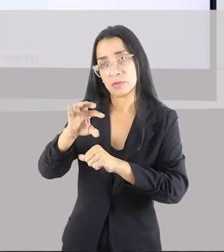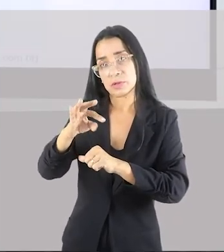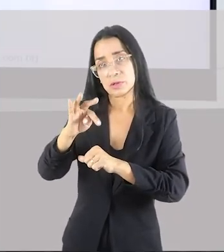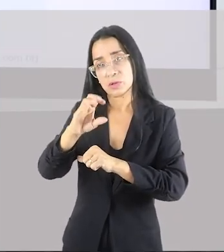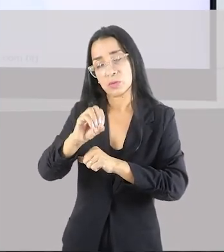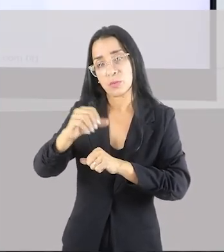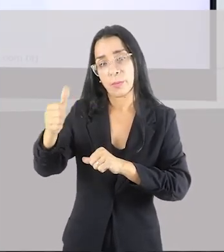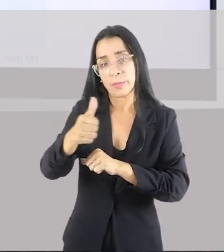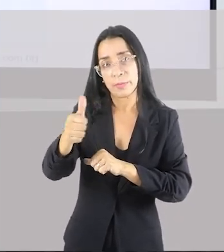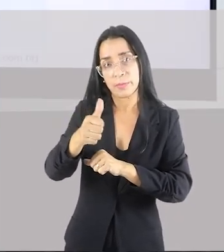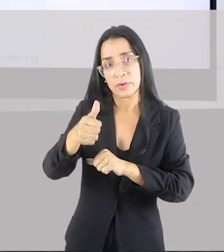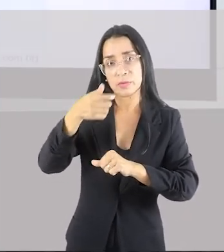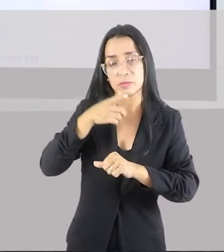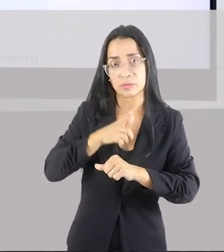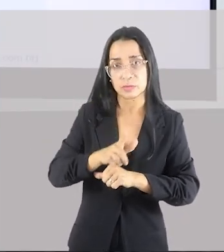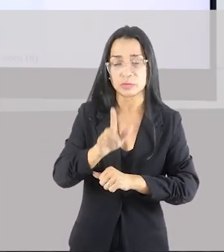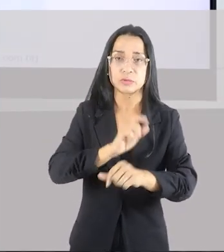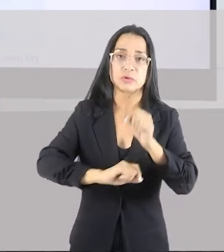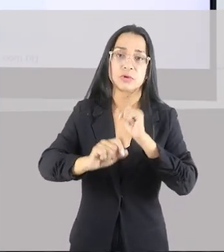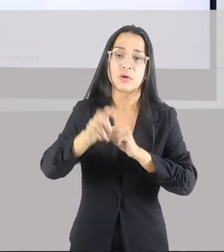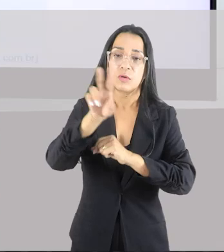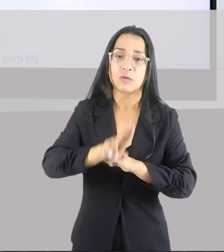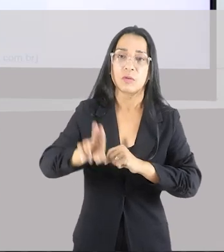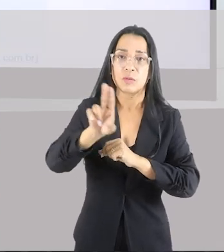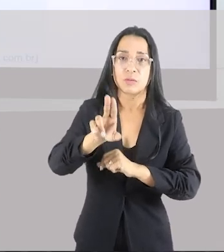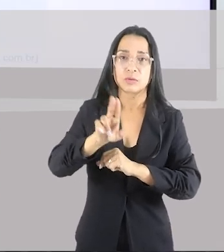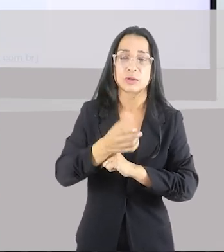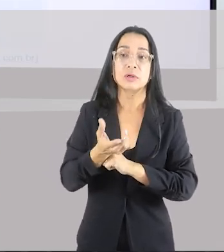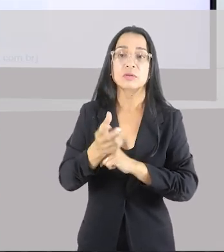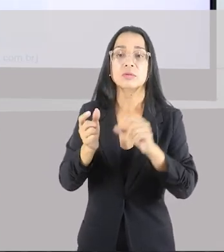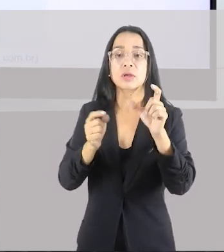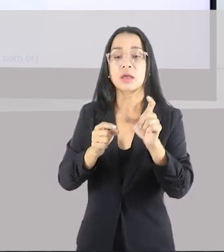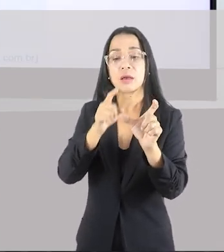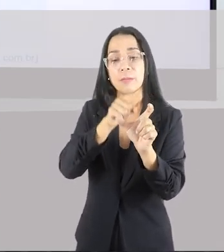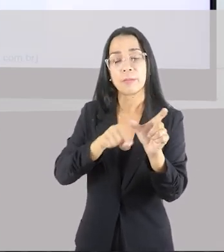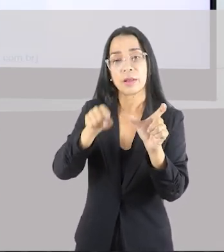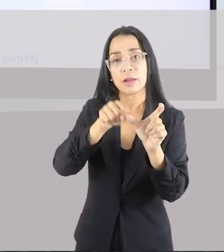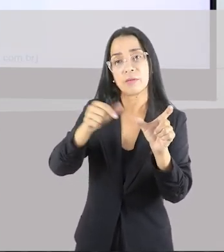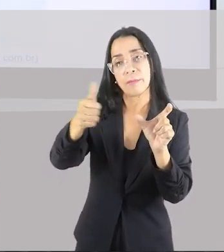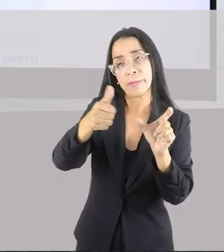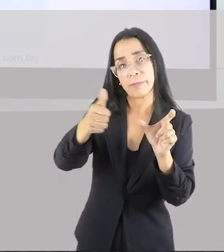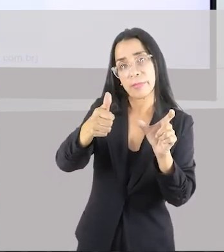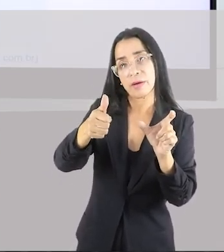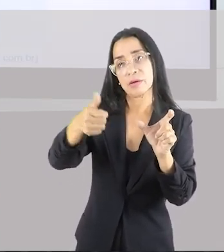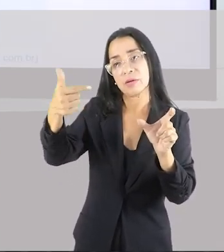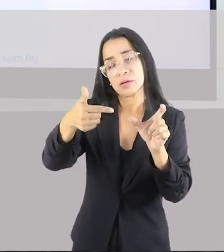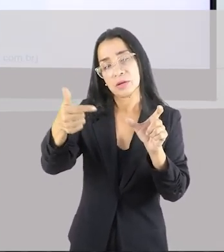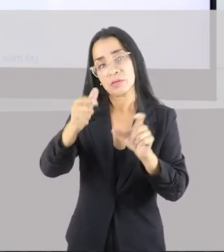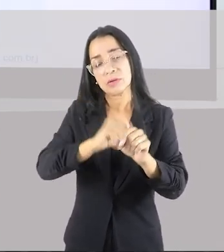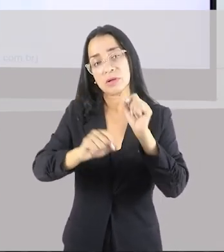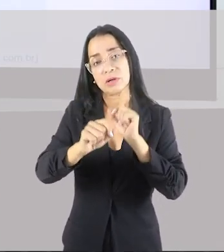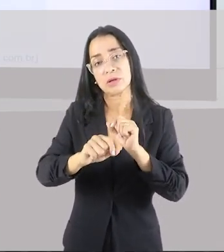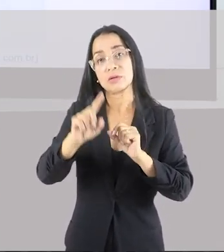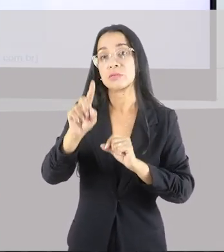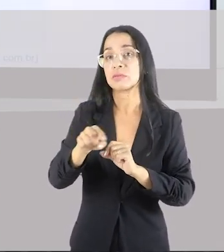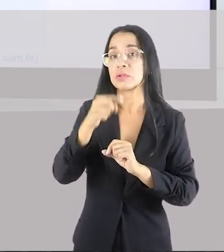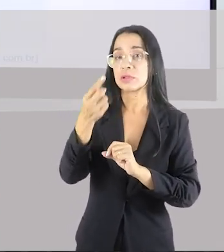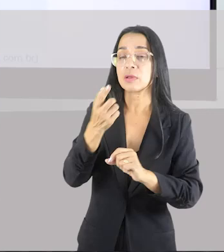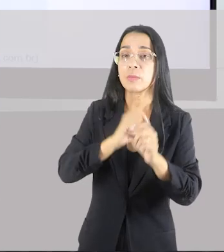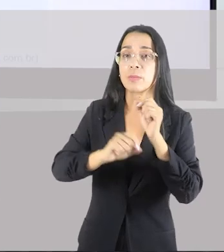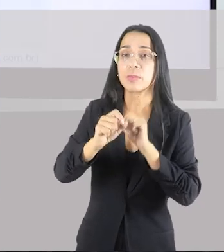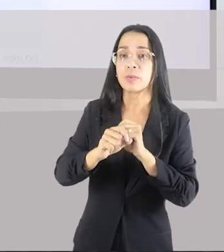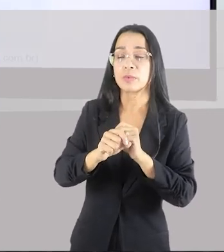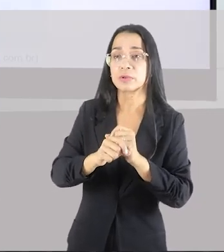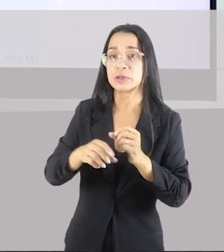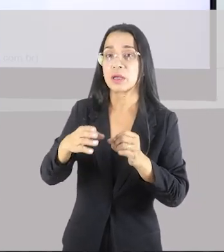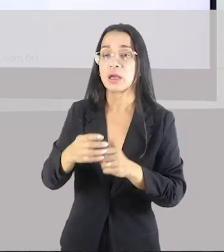de novo, a gente utilizando esse termo de primário e secundário, tá certo? O ovócito primário, ele vai passar, então, pela